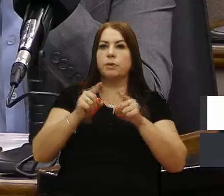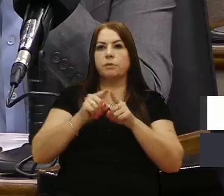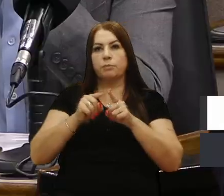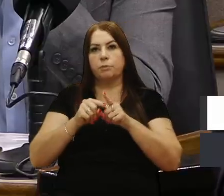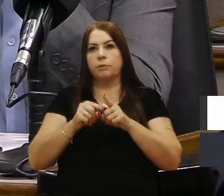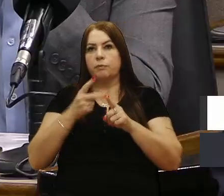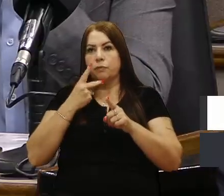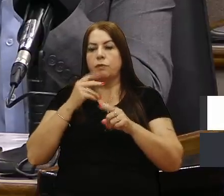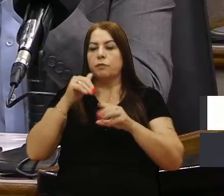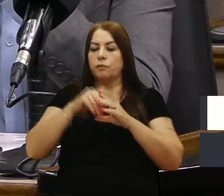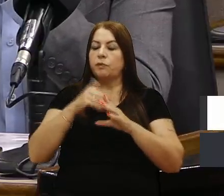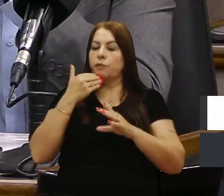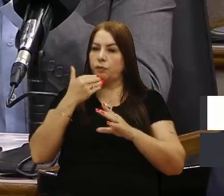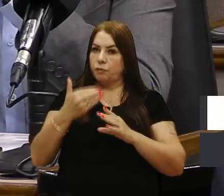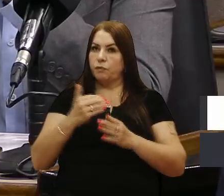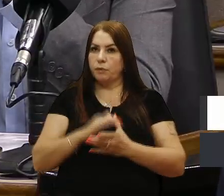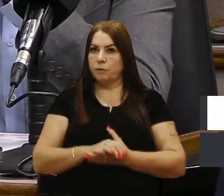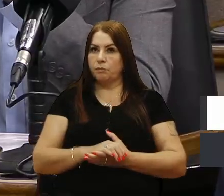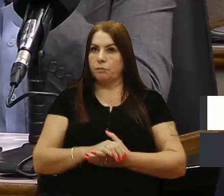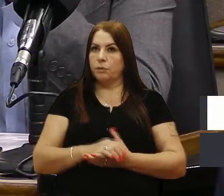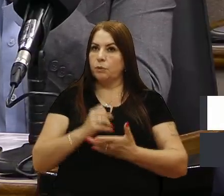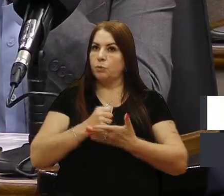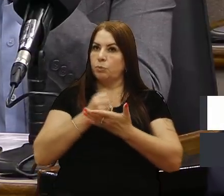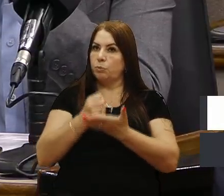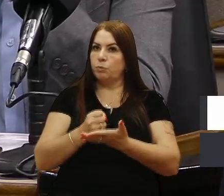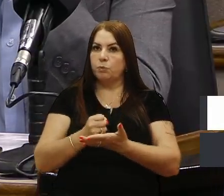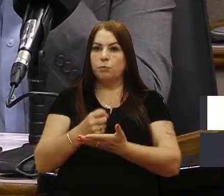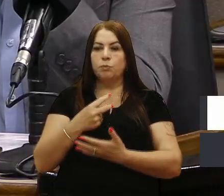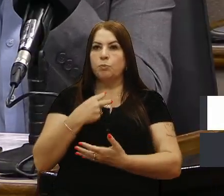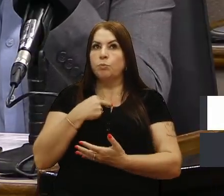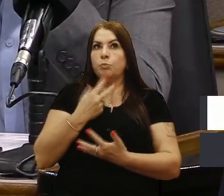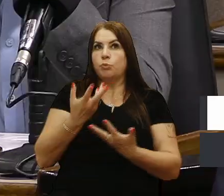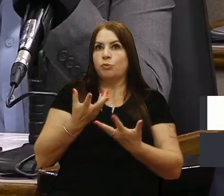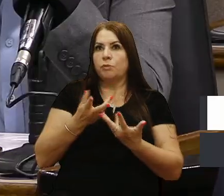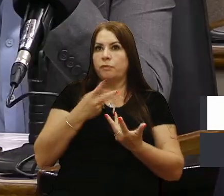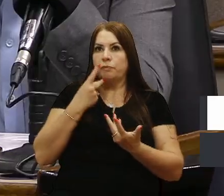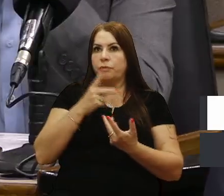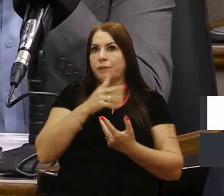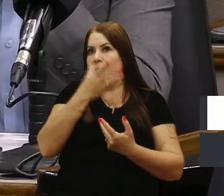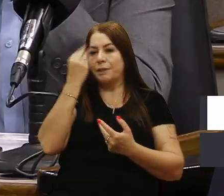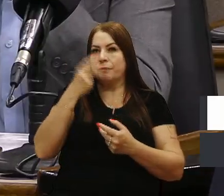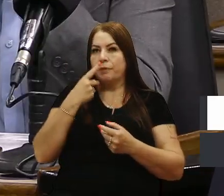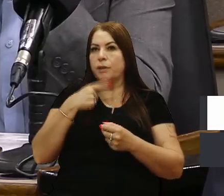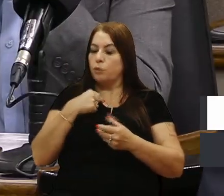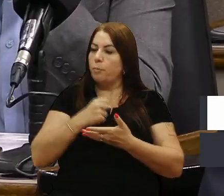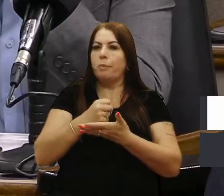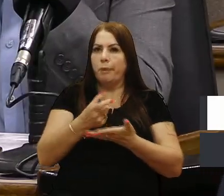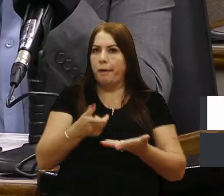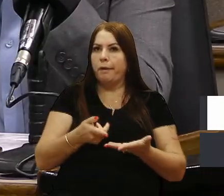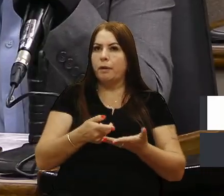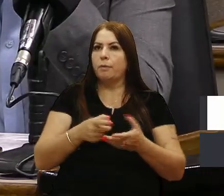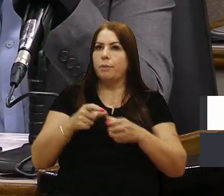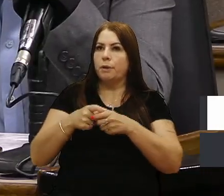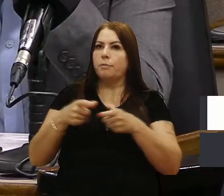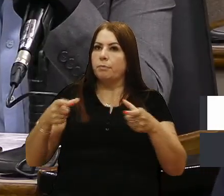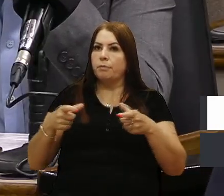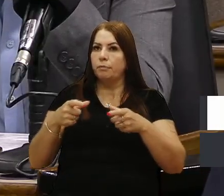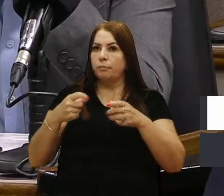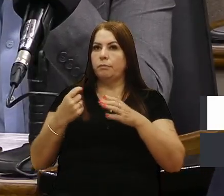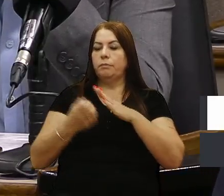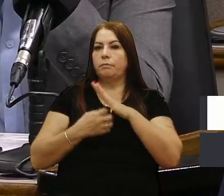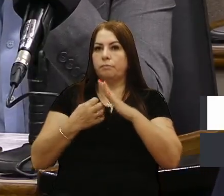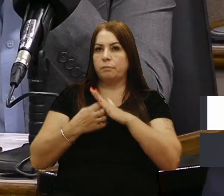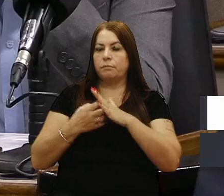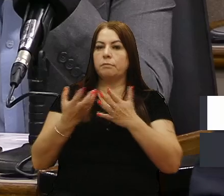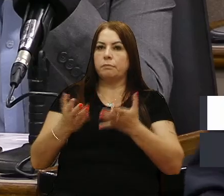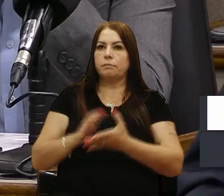quero dizer que votarei favorável. Sou um apoiador, não poderia deixar de me pronunciar aqui que eu sou um apoiador do pequeno e microempresa,